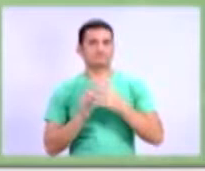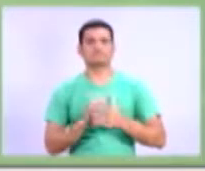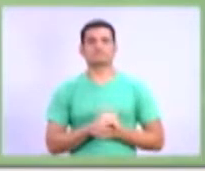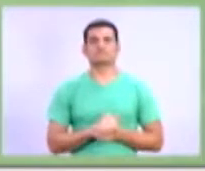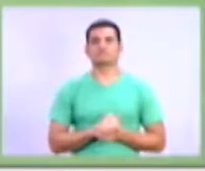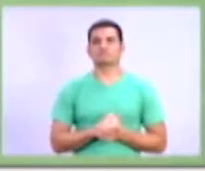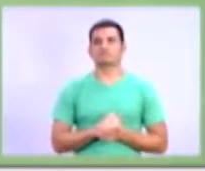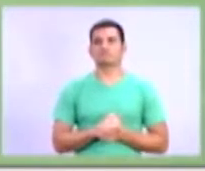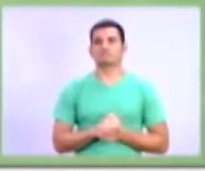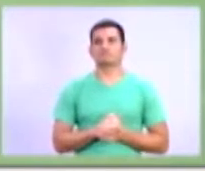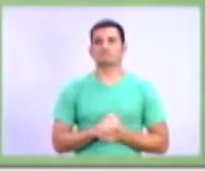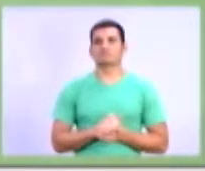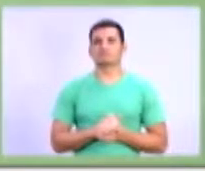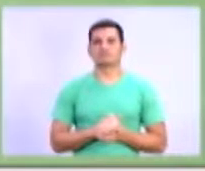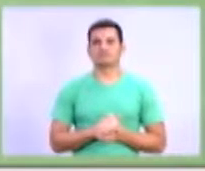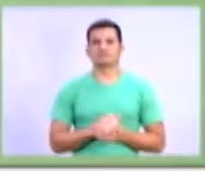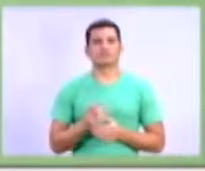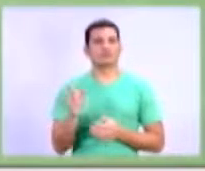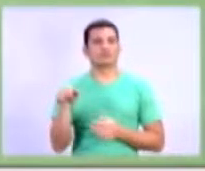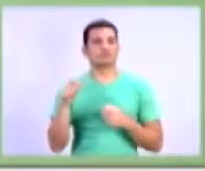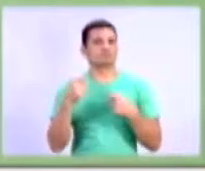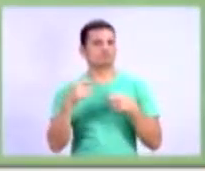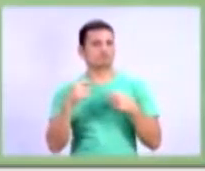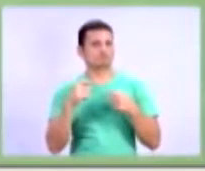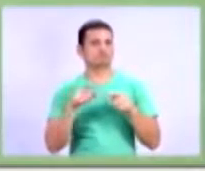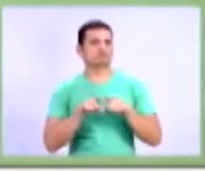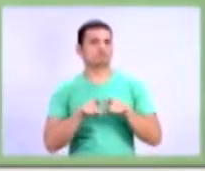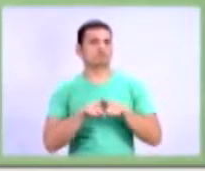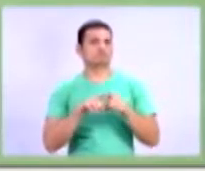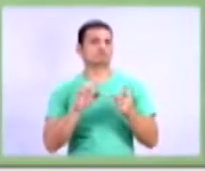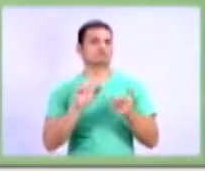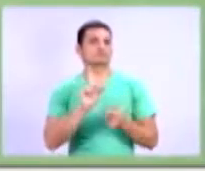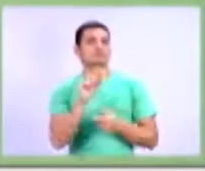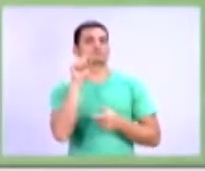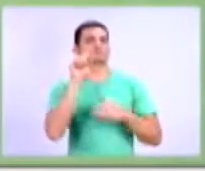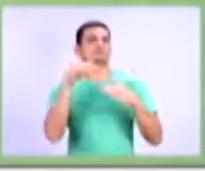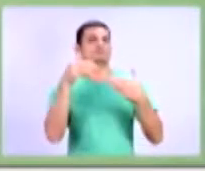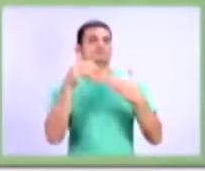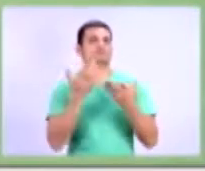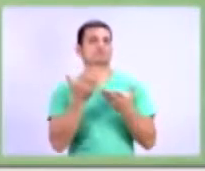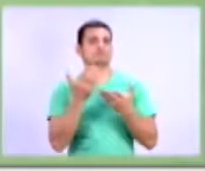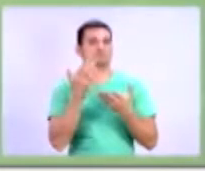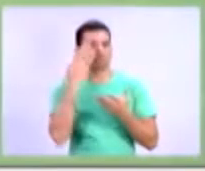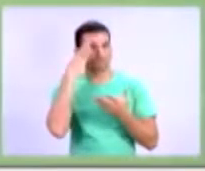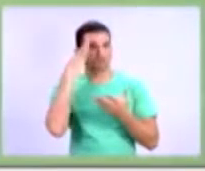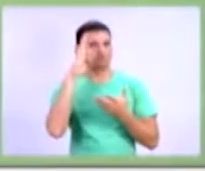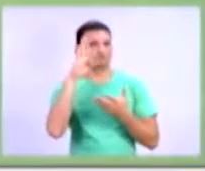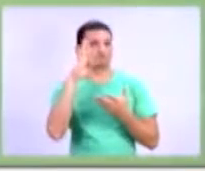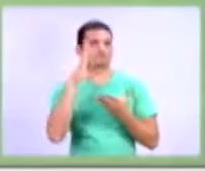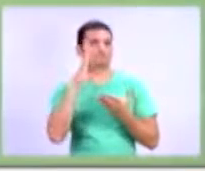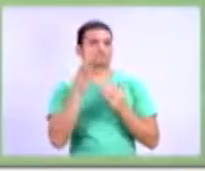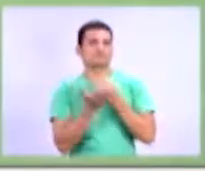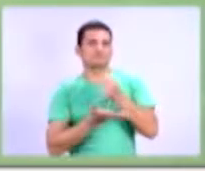precisa definir quais são os princípios básicos e como que eles podem ser interiorizados